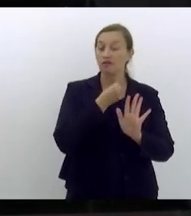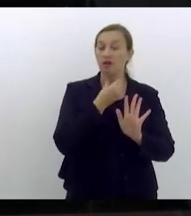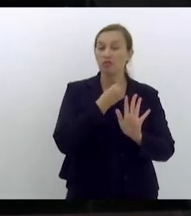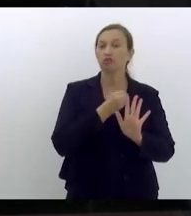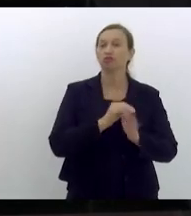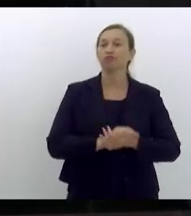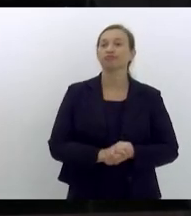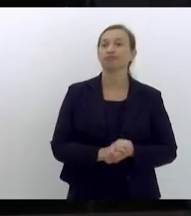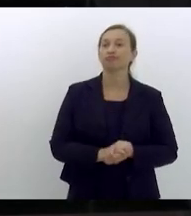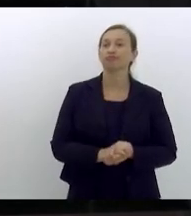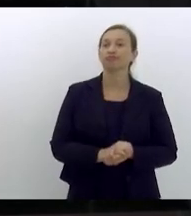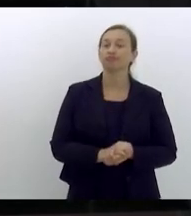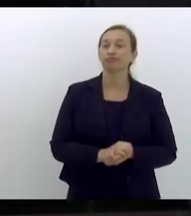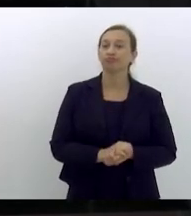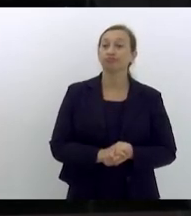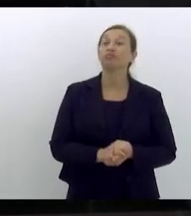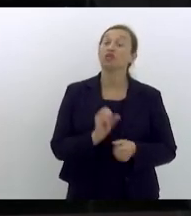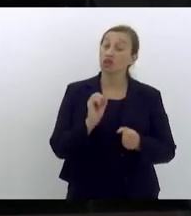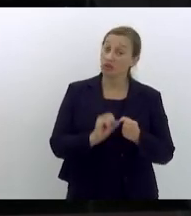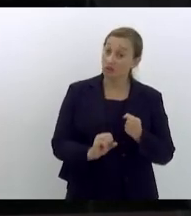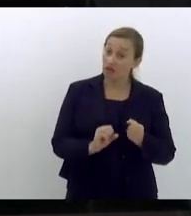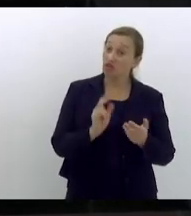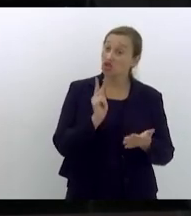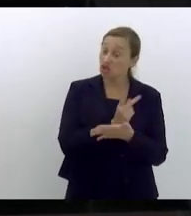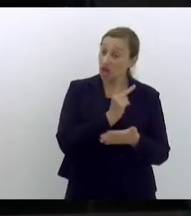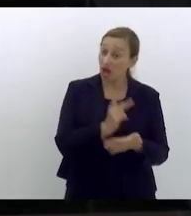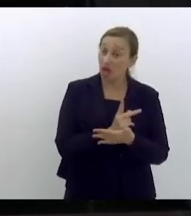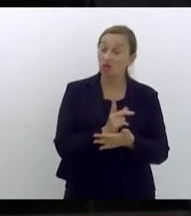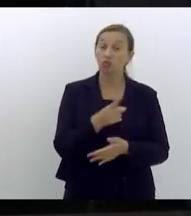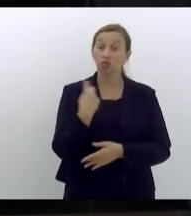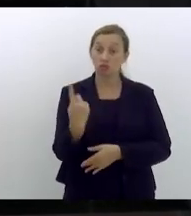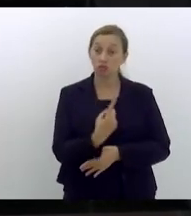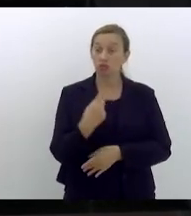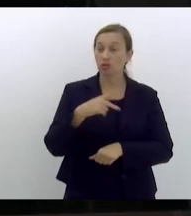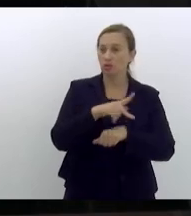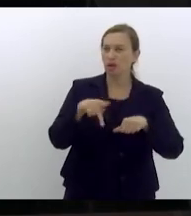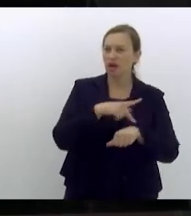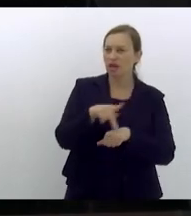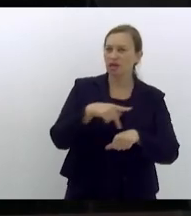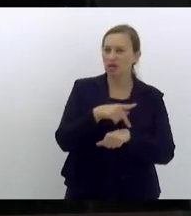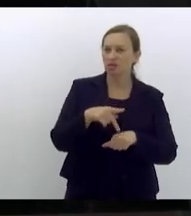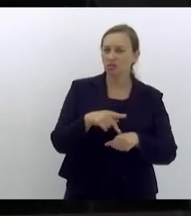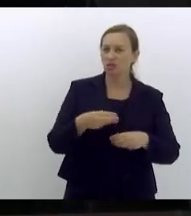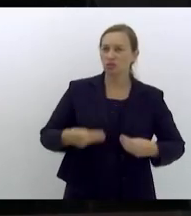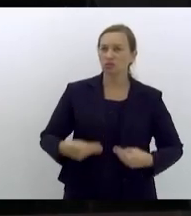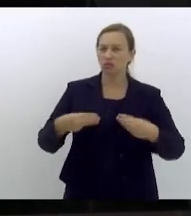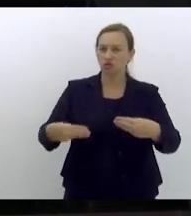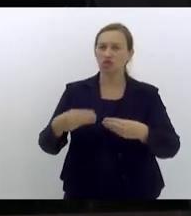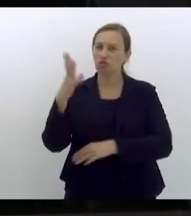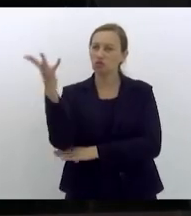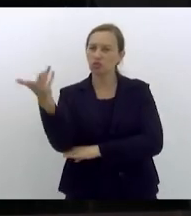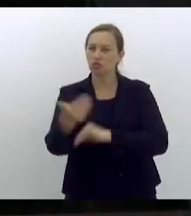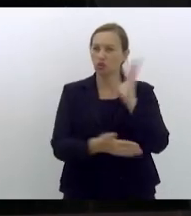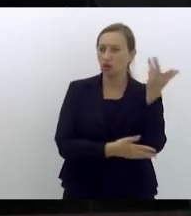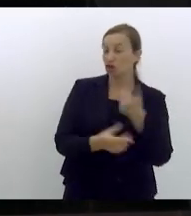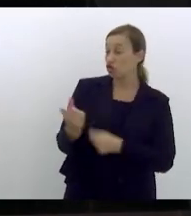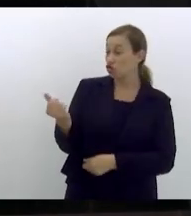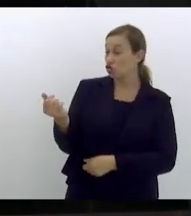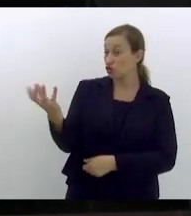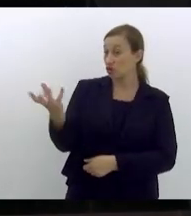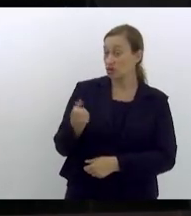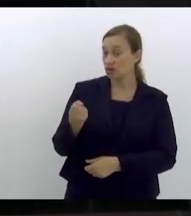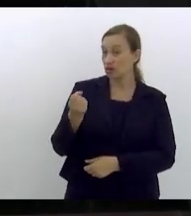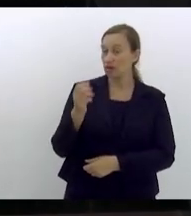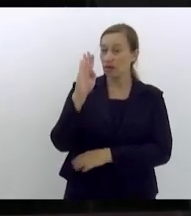que ele é e aquilo que ele fez e desfez do nosso país quando colocou o ministro do meio ambiente que ganhava dinheiro de